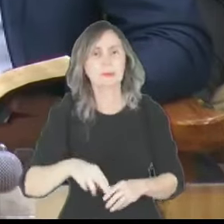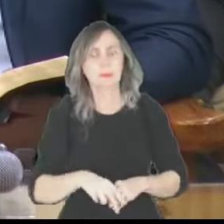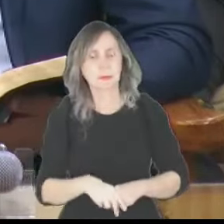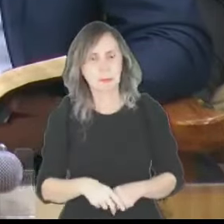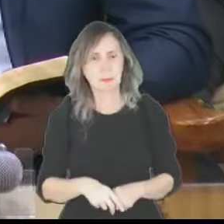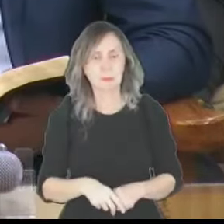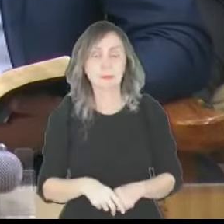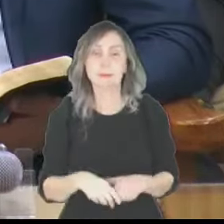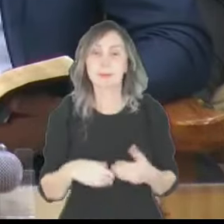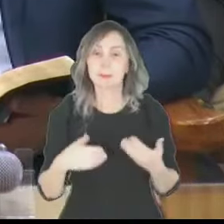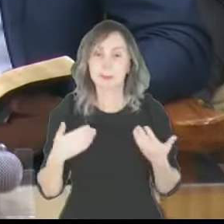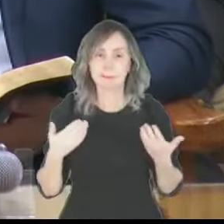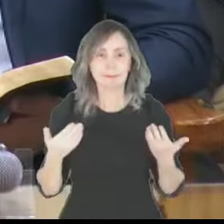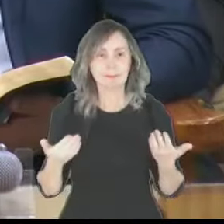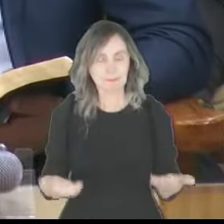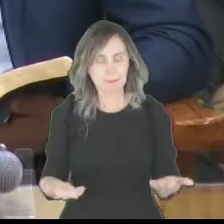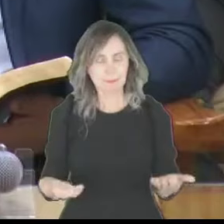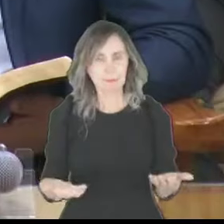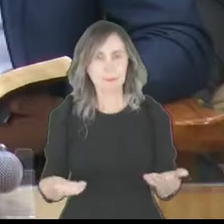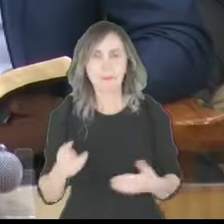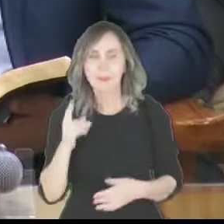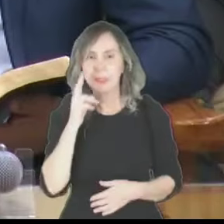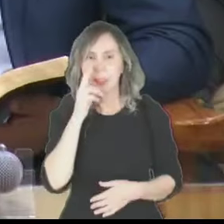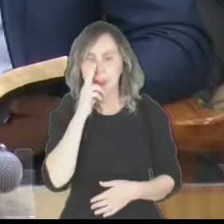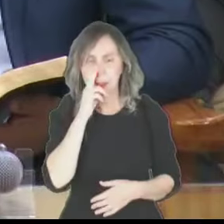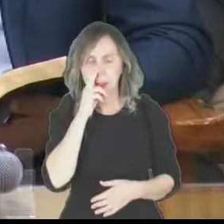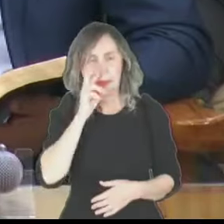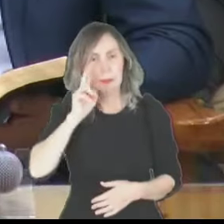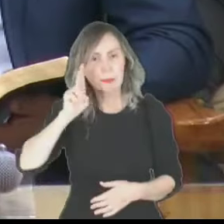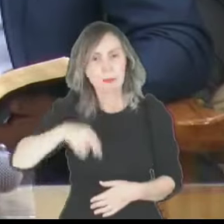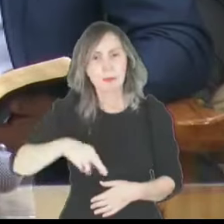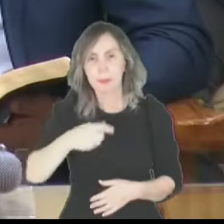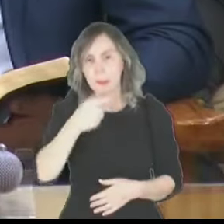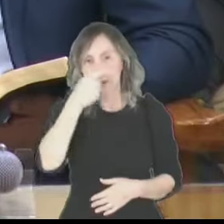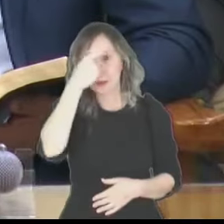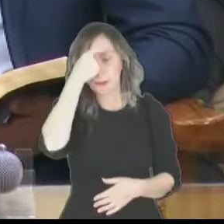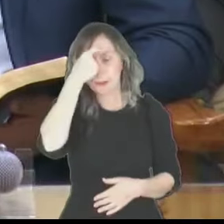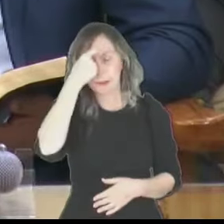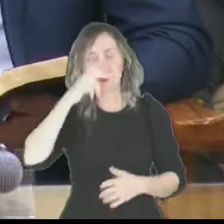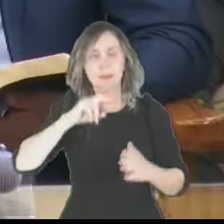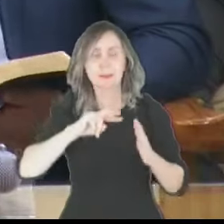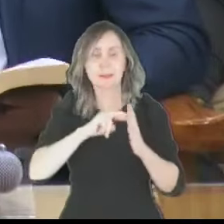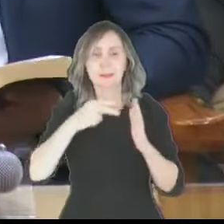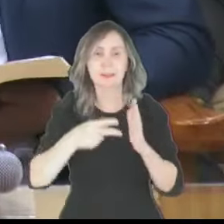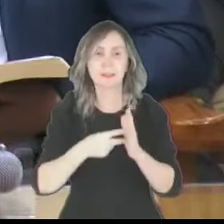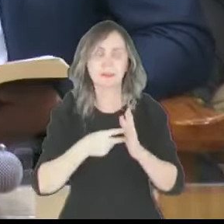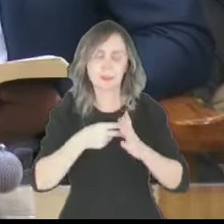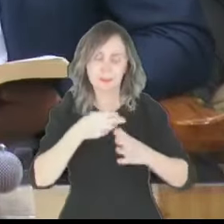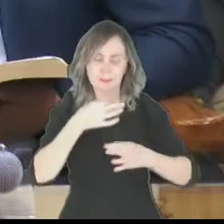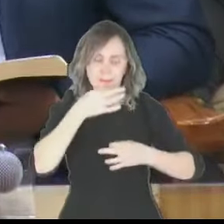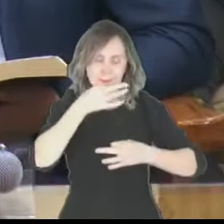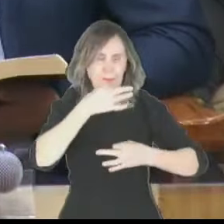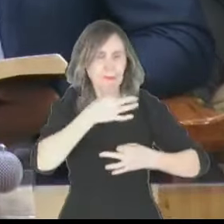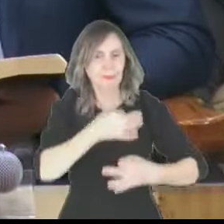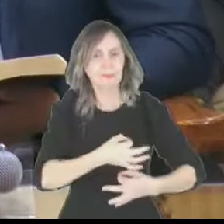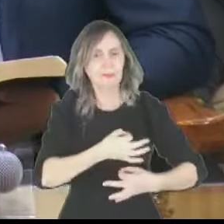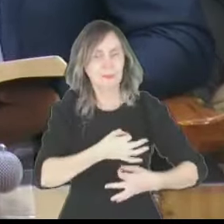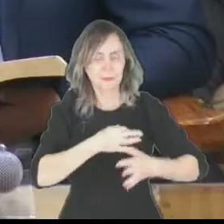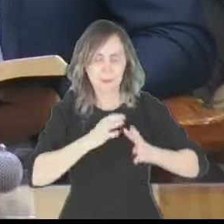Portanto, crentes racionais são crentes que se santificam, crentes